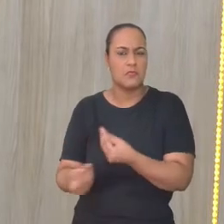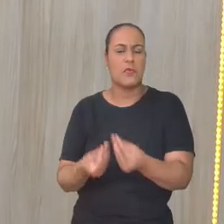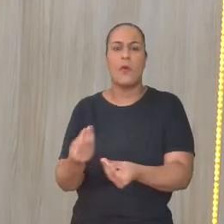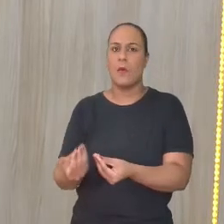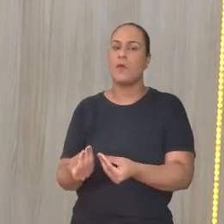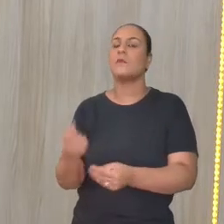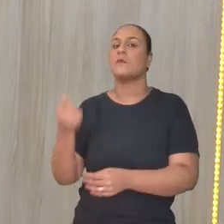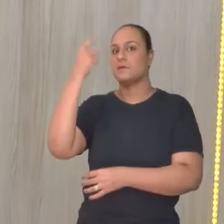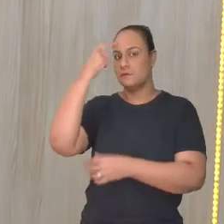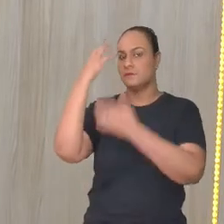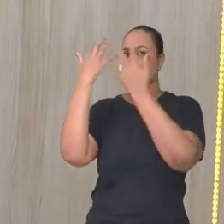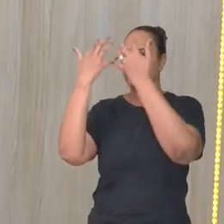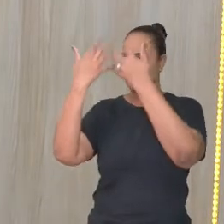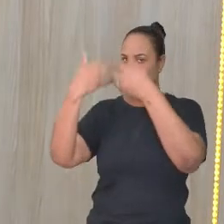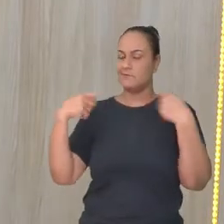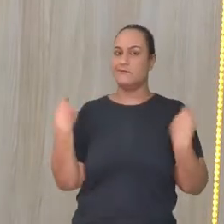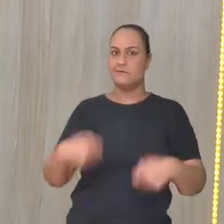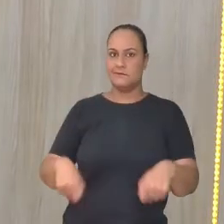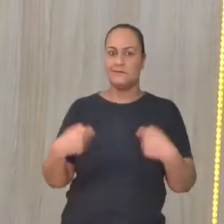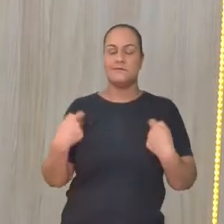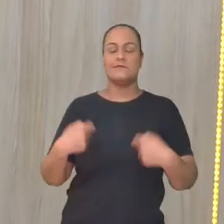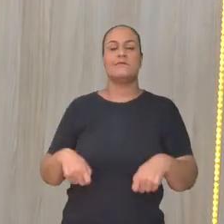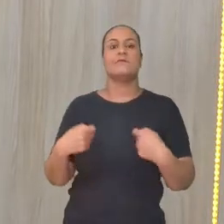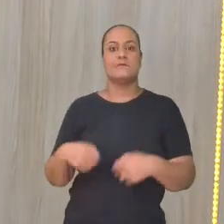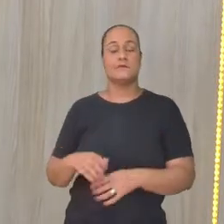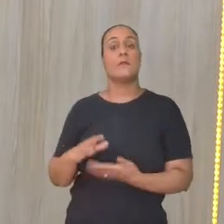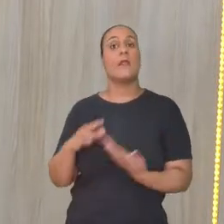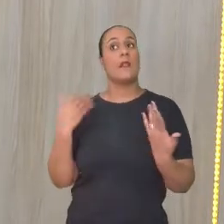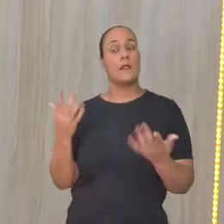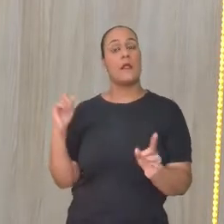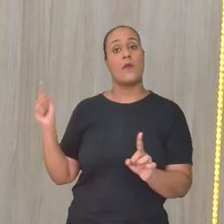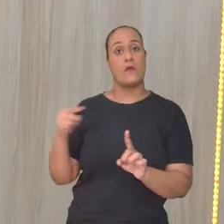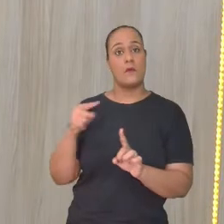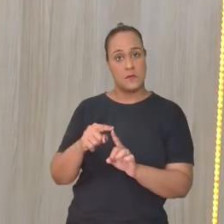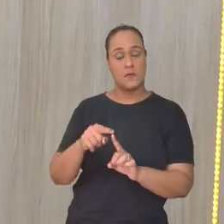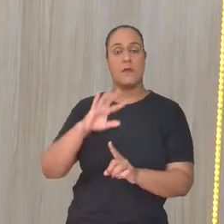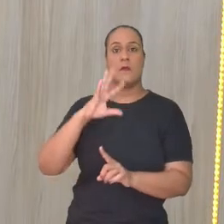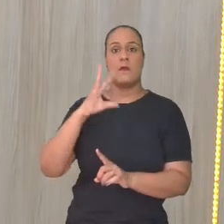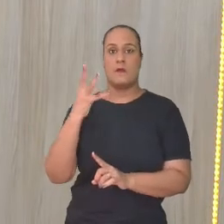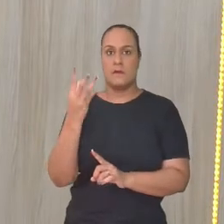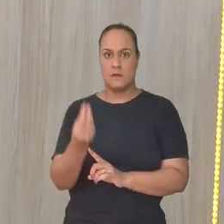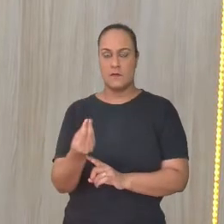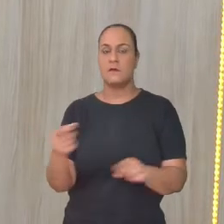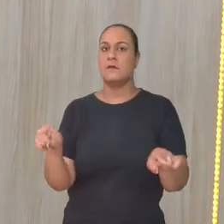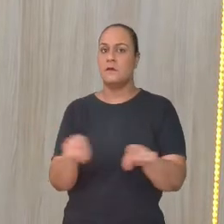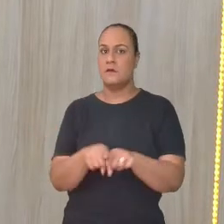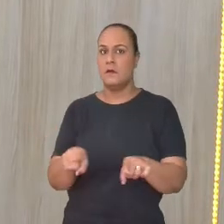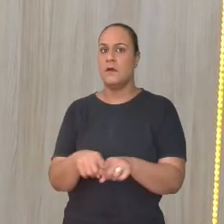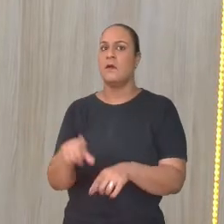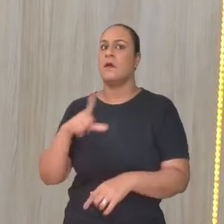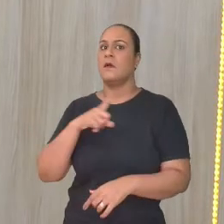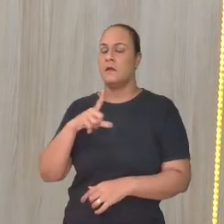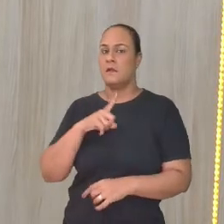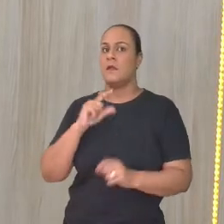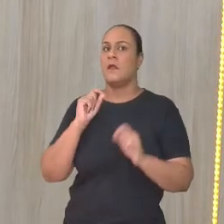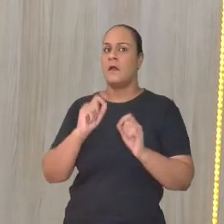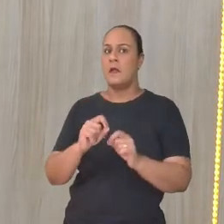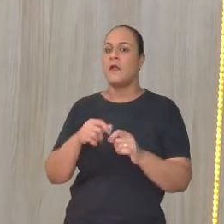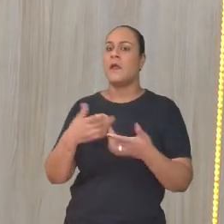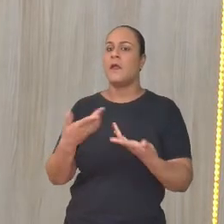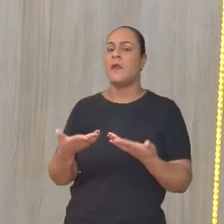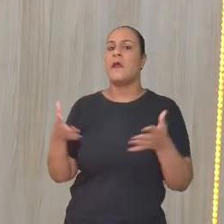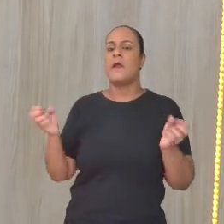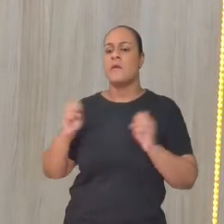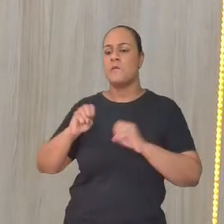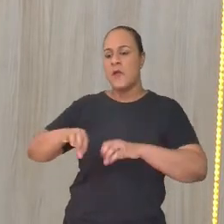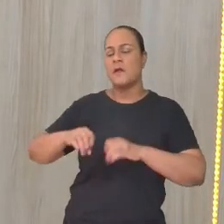essa reflexão, né? Porque, para além de ser uma missão artística, ela também tinha esse caráter civilizatório.